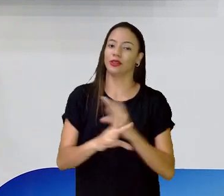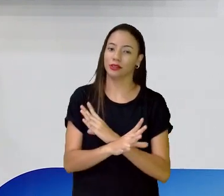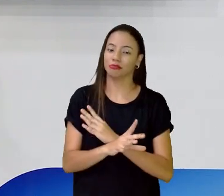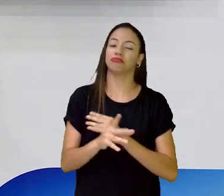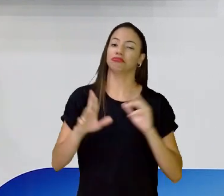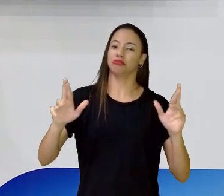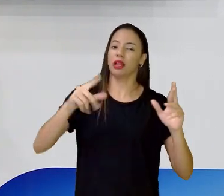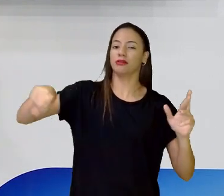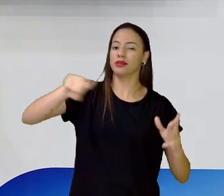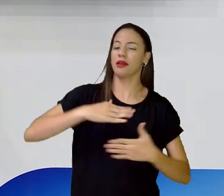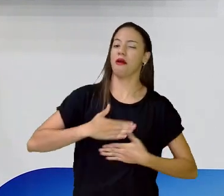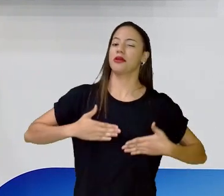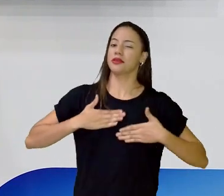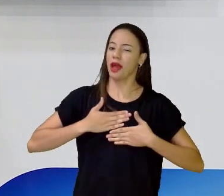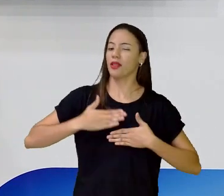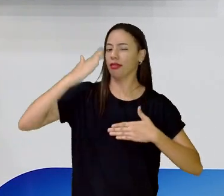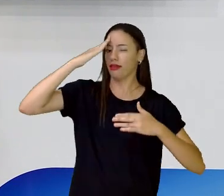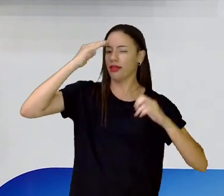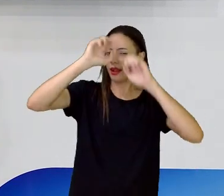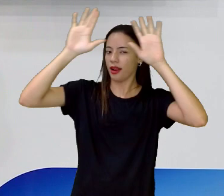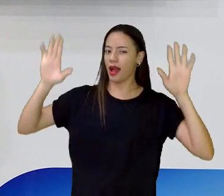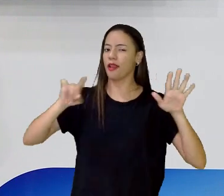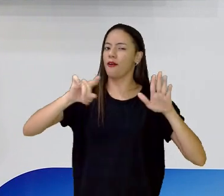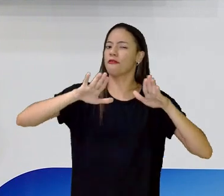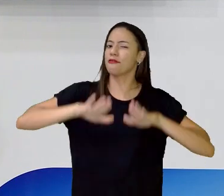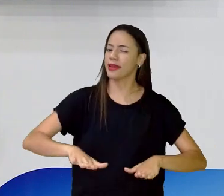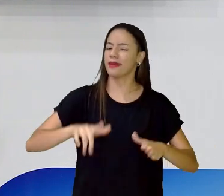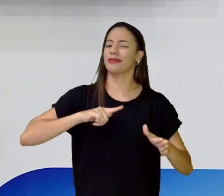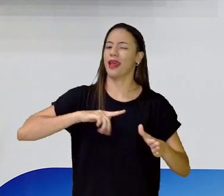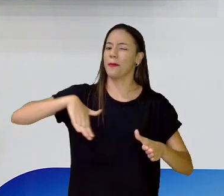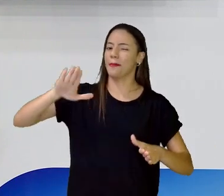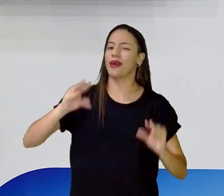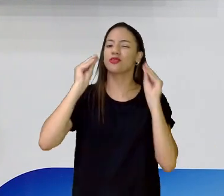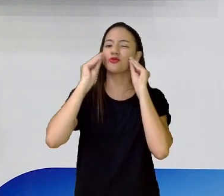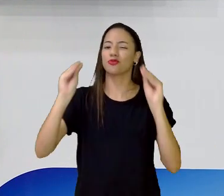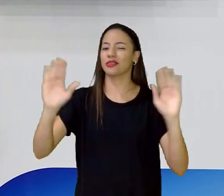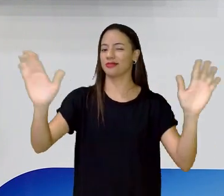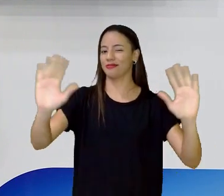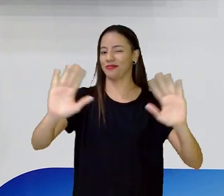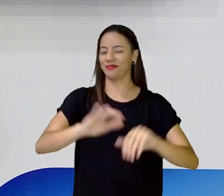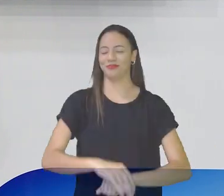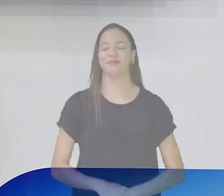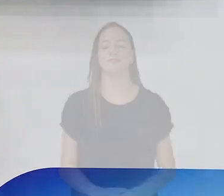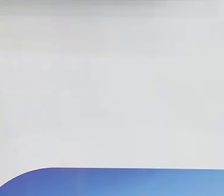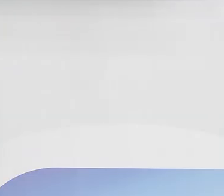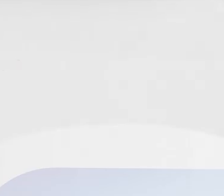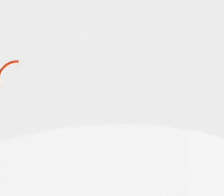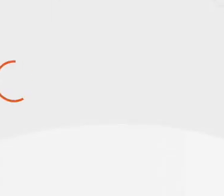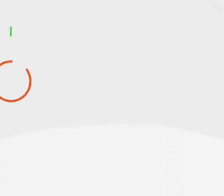gostado desse assunto. Não saiam daí porque tem muito mais. Beijão. Tchau, tchau.